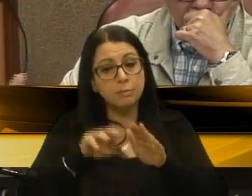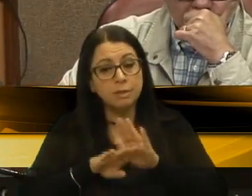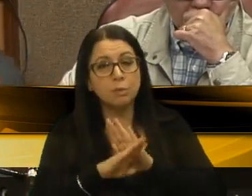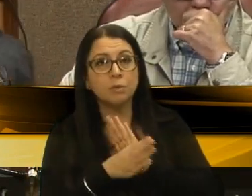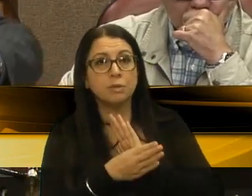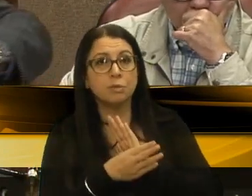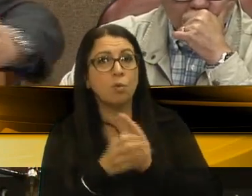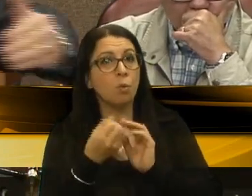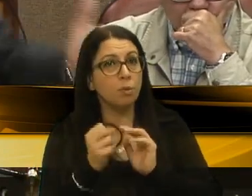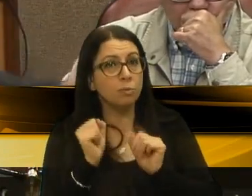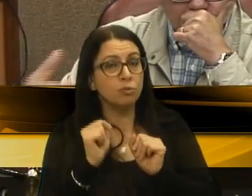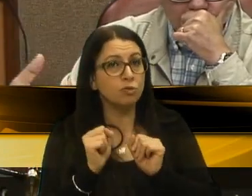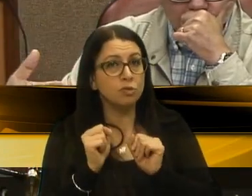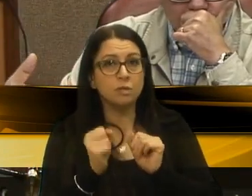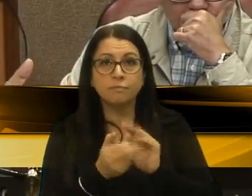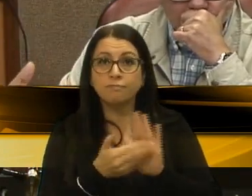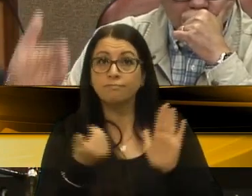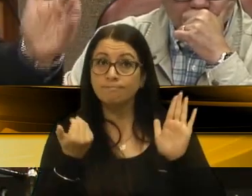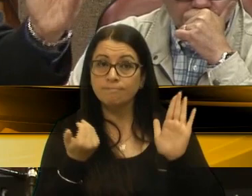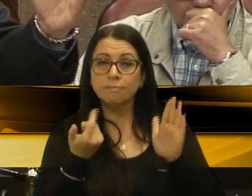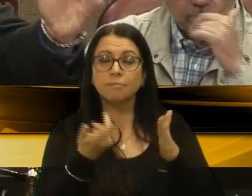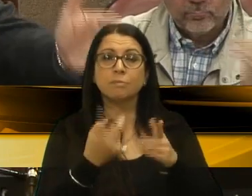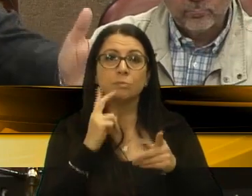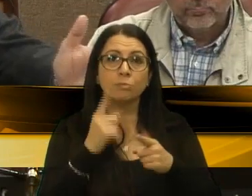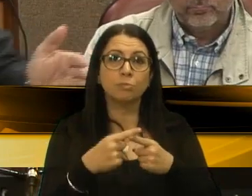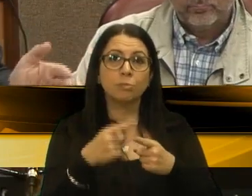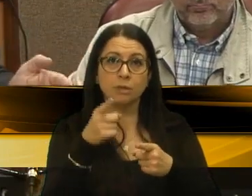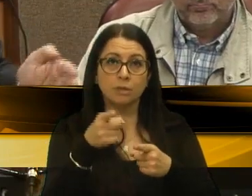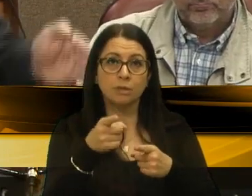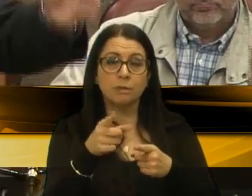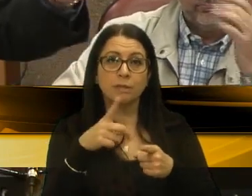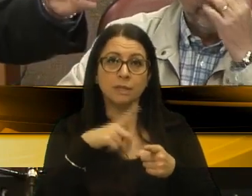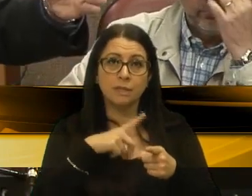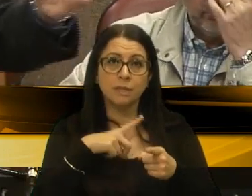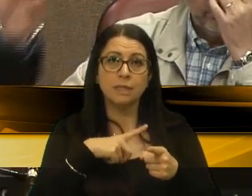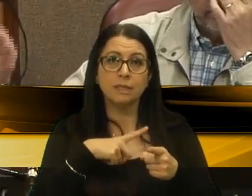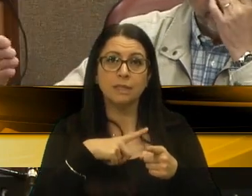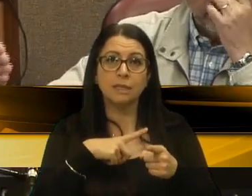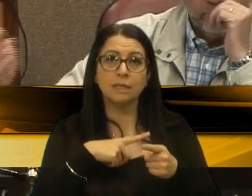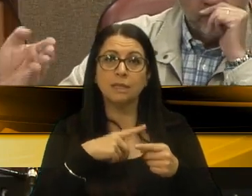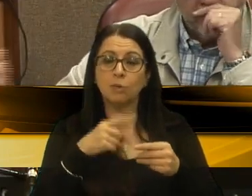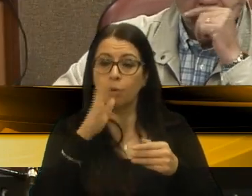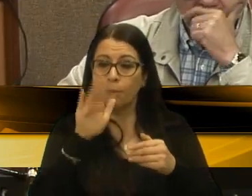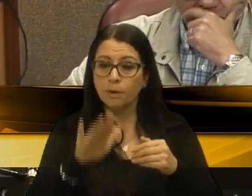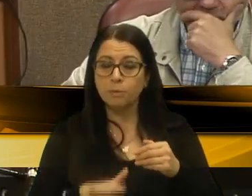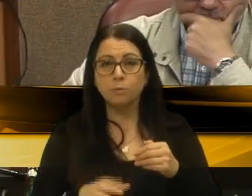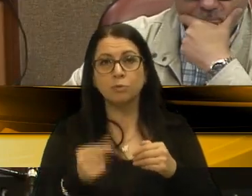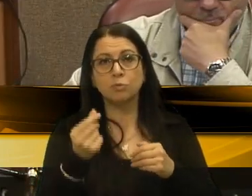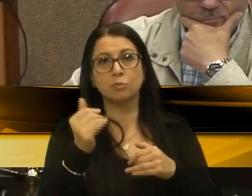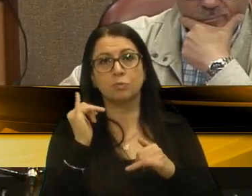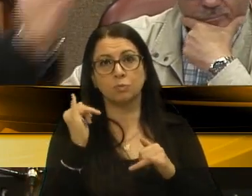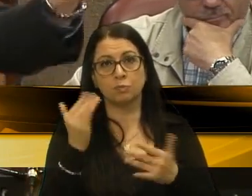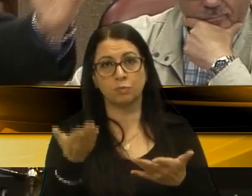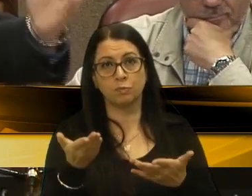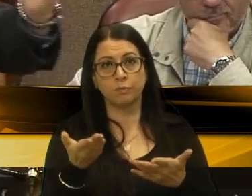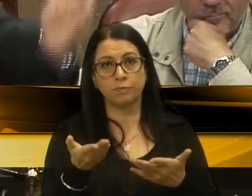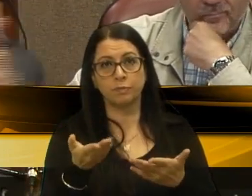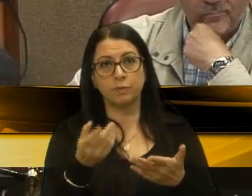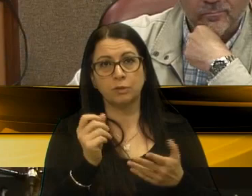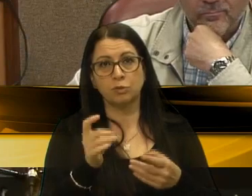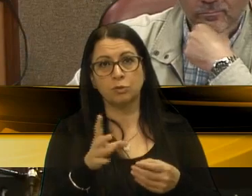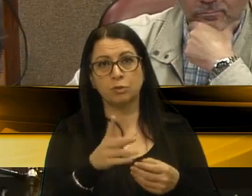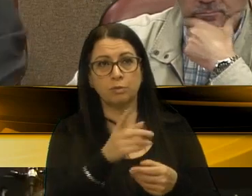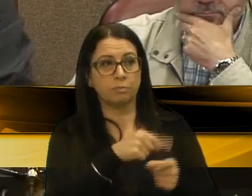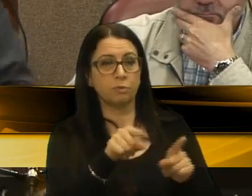né, outras poderiam deixar de existir justamente para isso, para nós termos um barateamento na tarifa do transporte coletivo. De resto, já